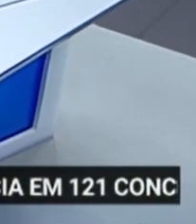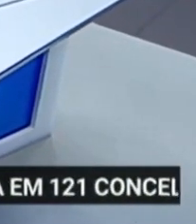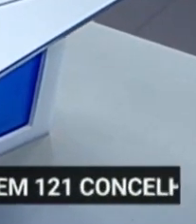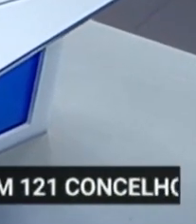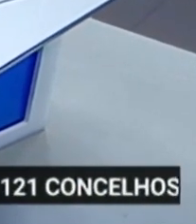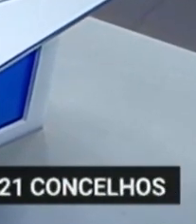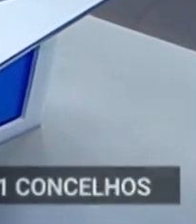E aí